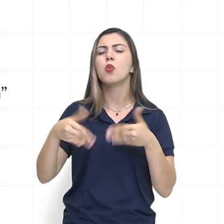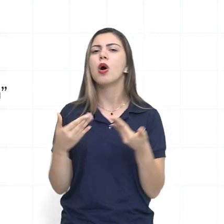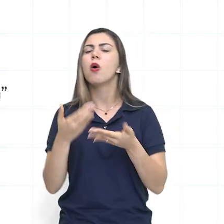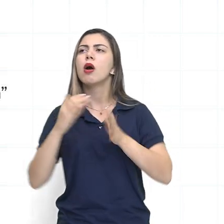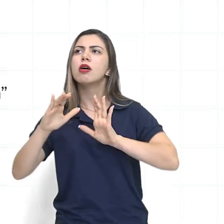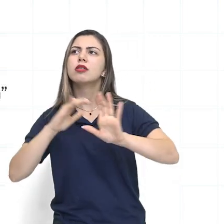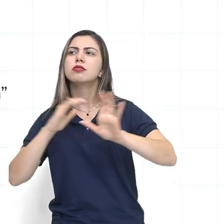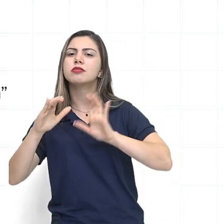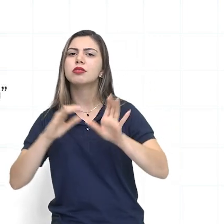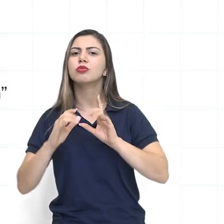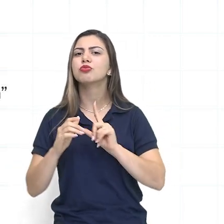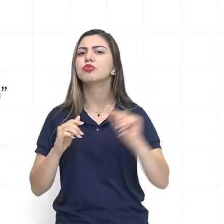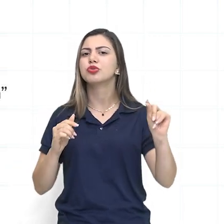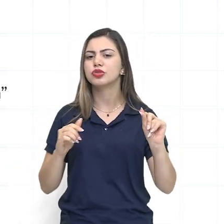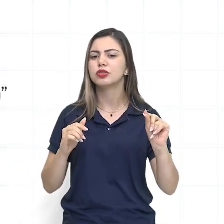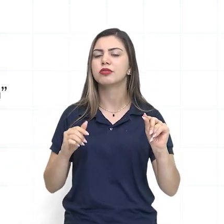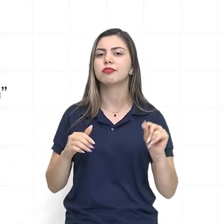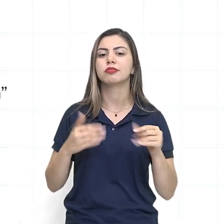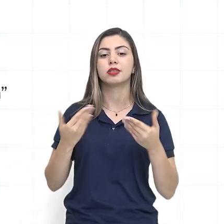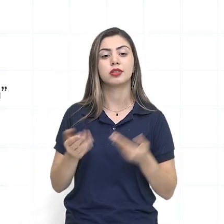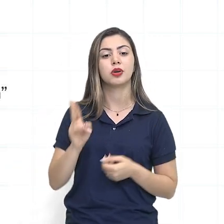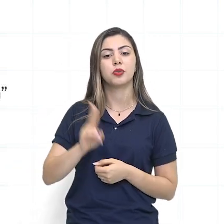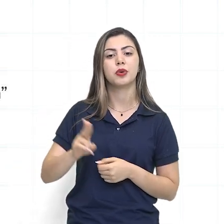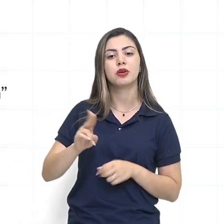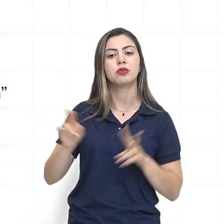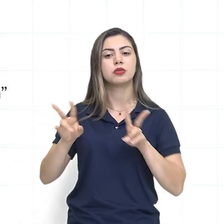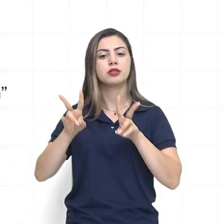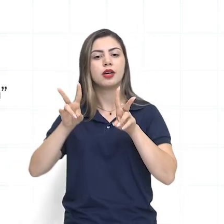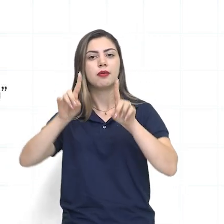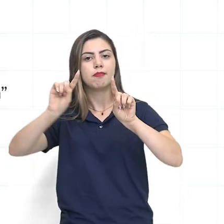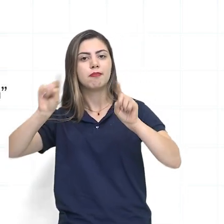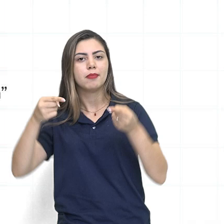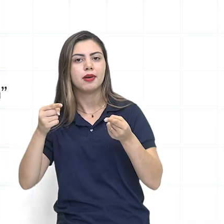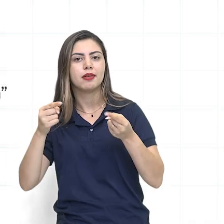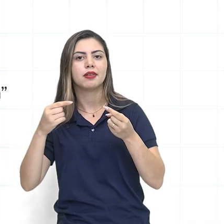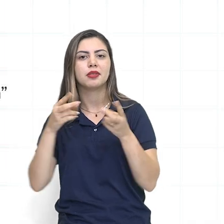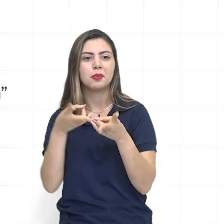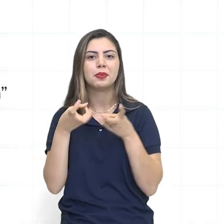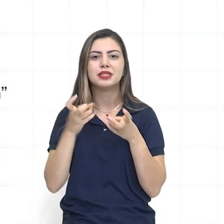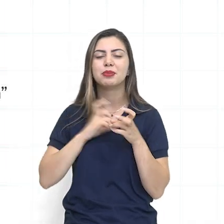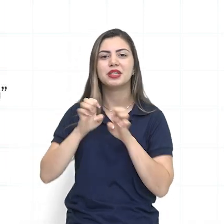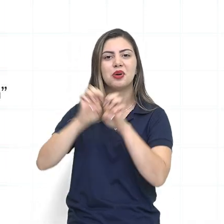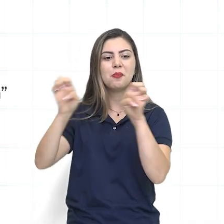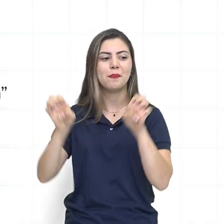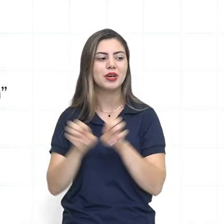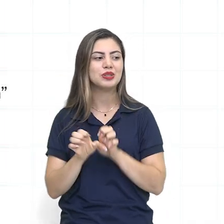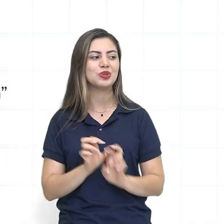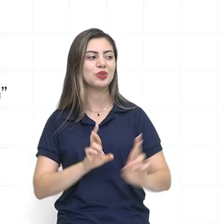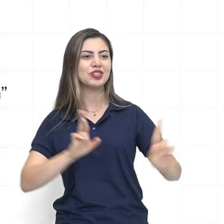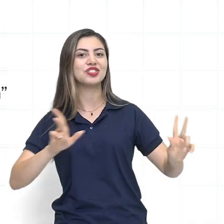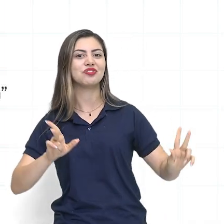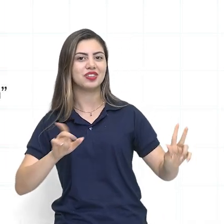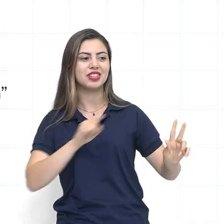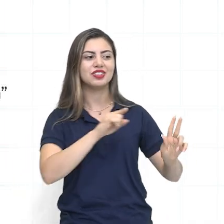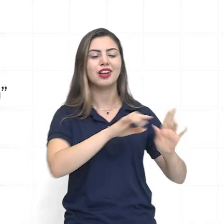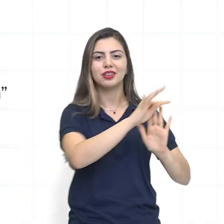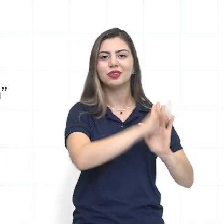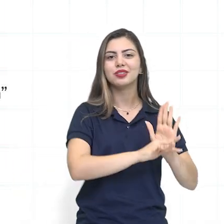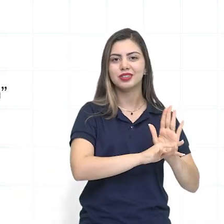exílio, e aí ele usa reticências. Então, observe que ele faz uma estrutura diferenciada do